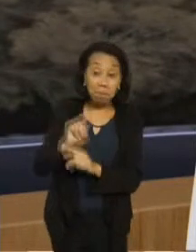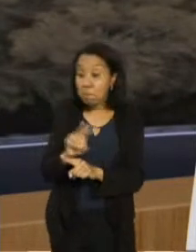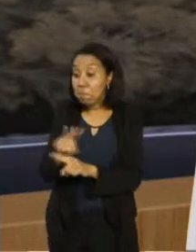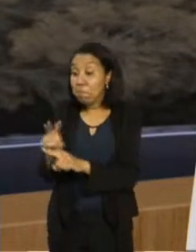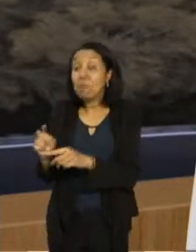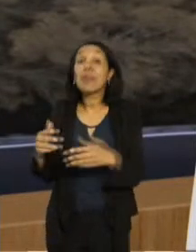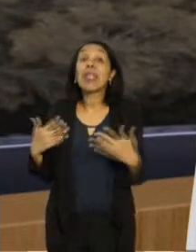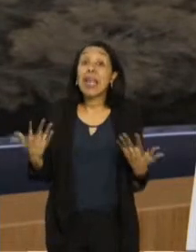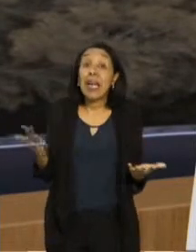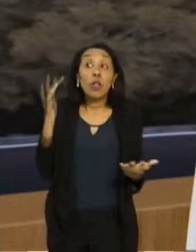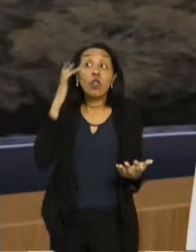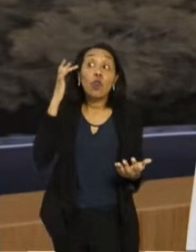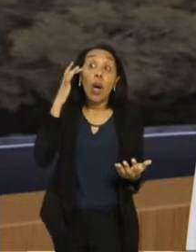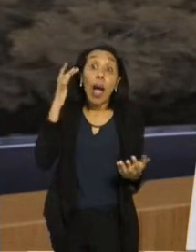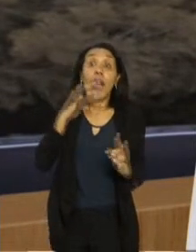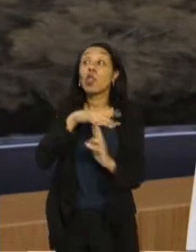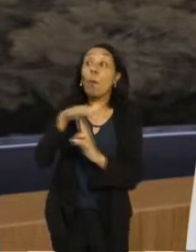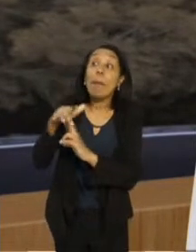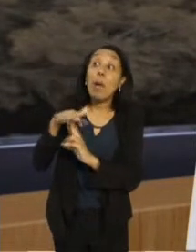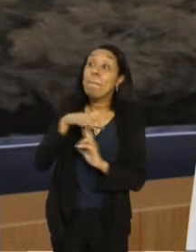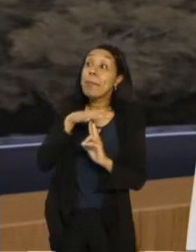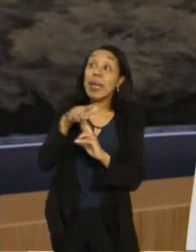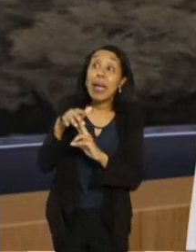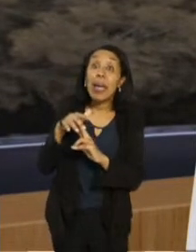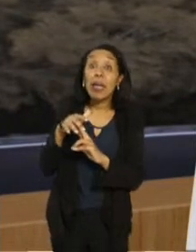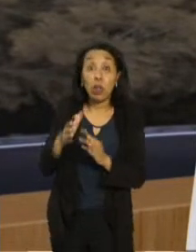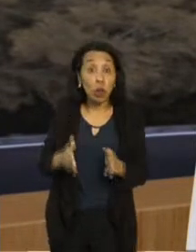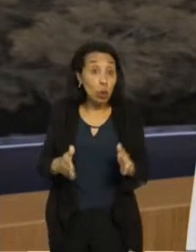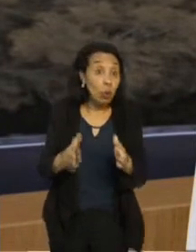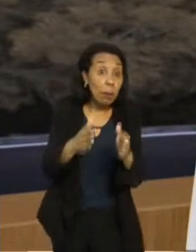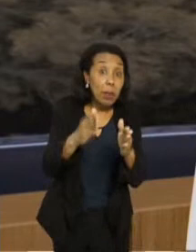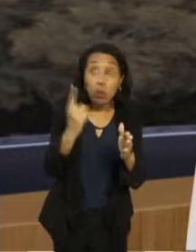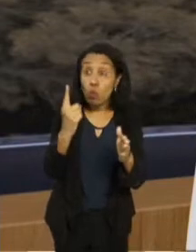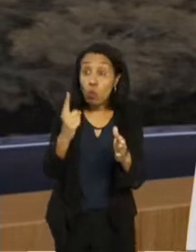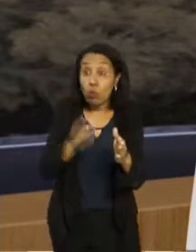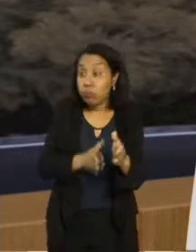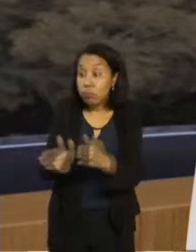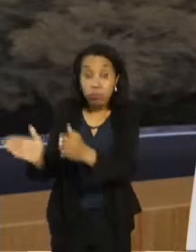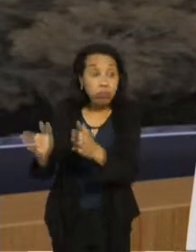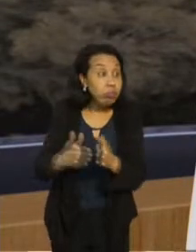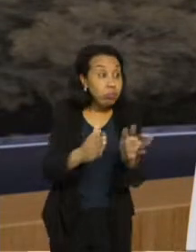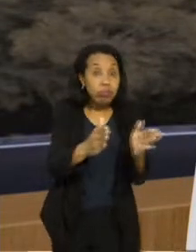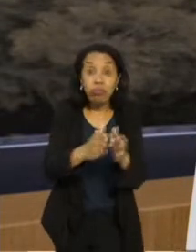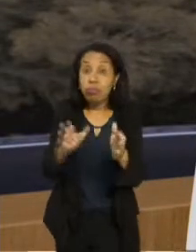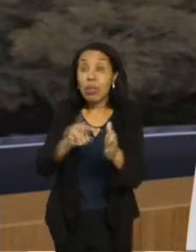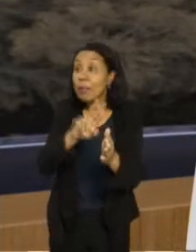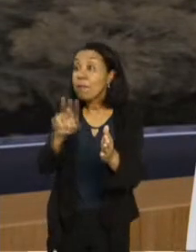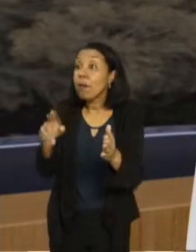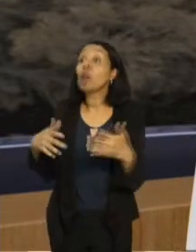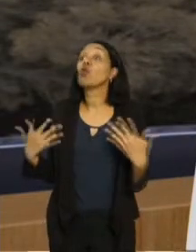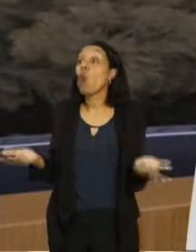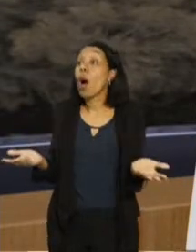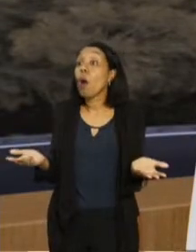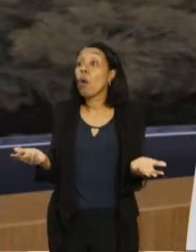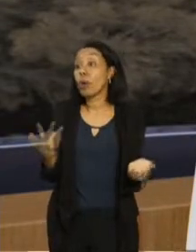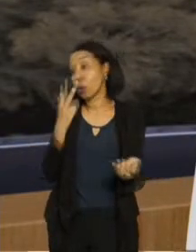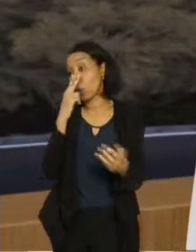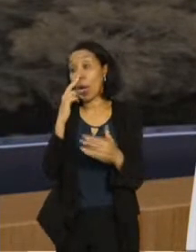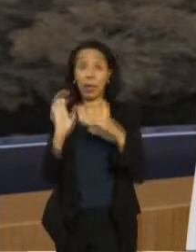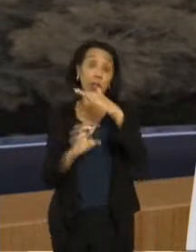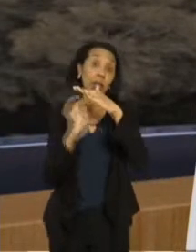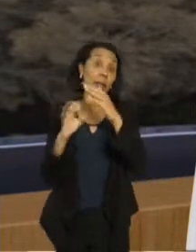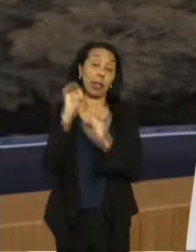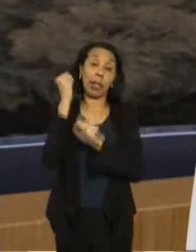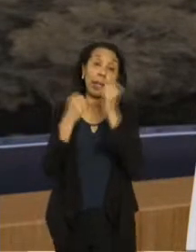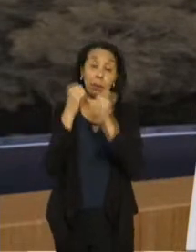ambiente? Qual que o senhor acha que, não sei se é um caminho, são vários caminhos, exatamente qual o caminho que a indústria tem